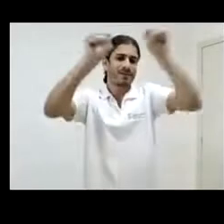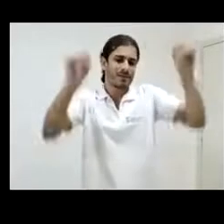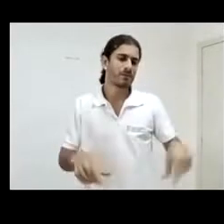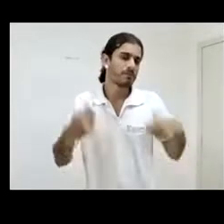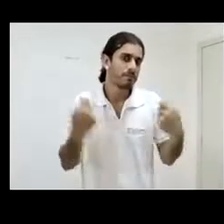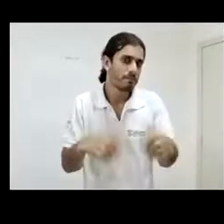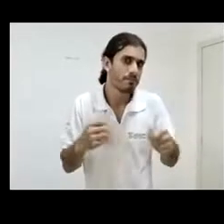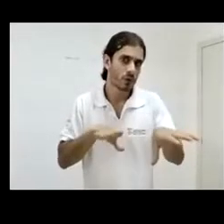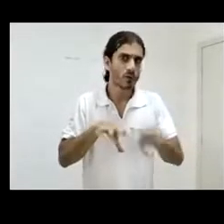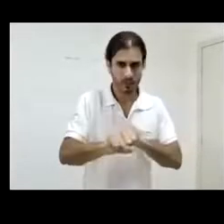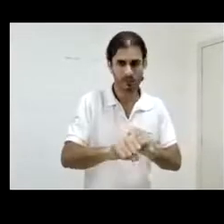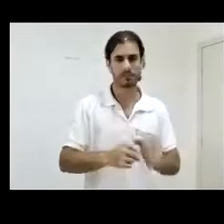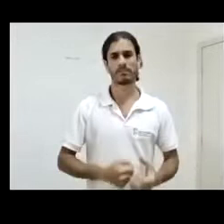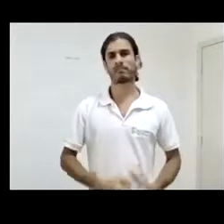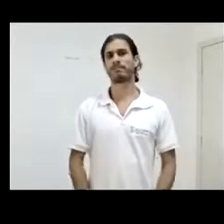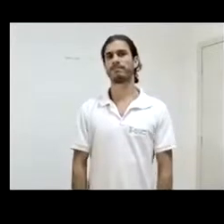espaços.